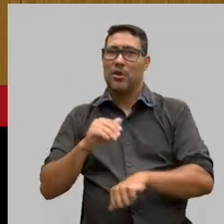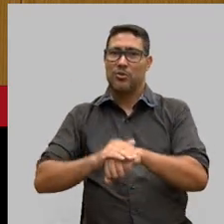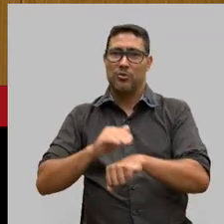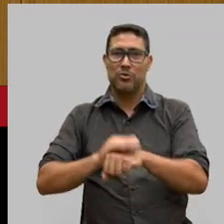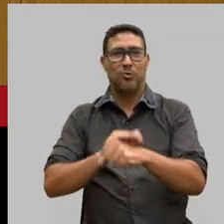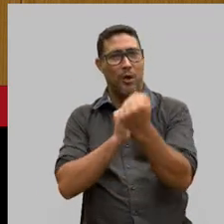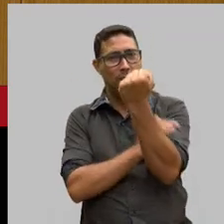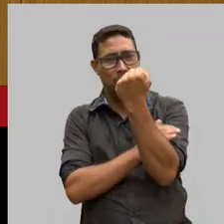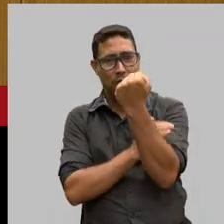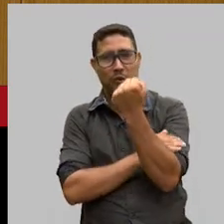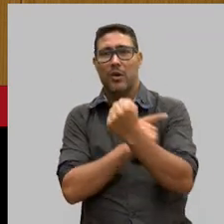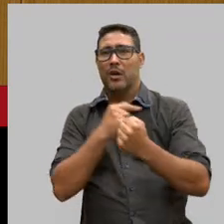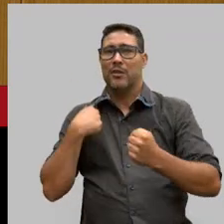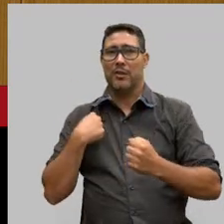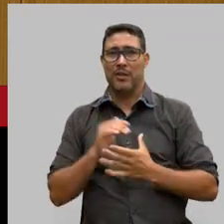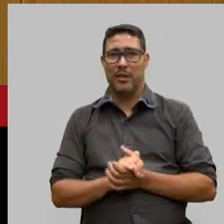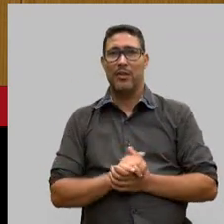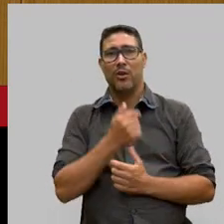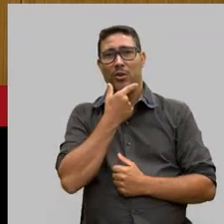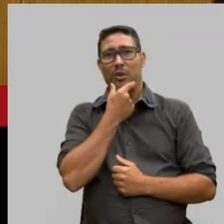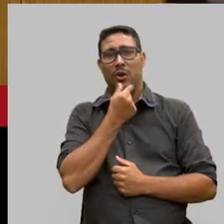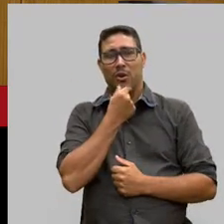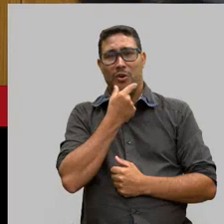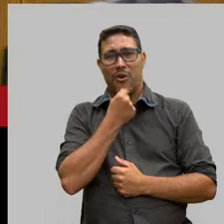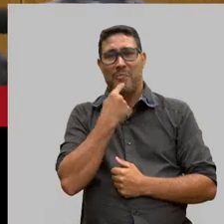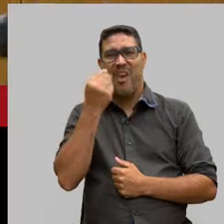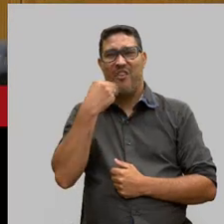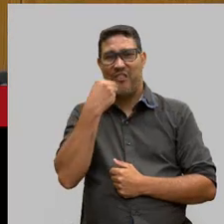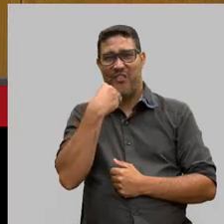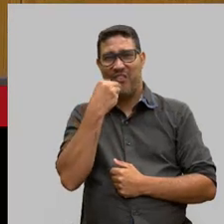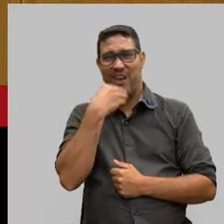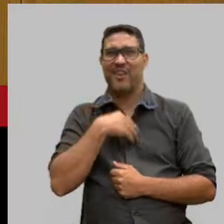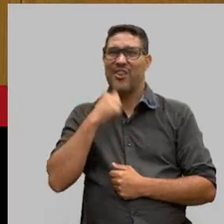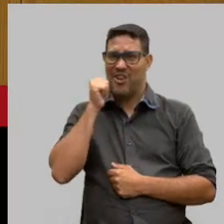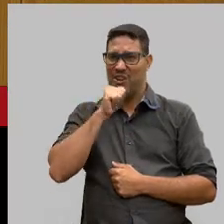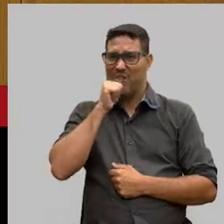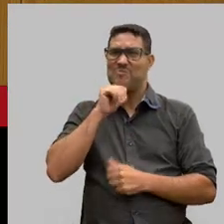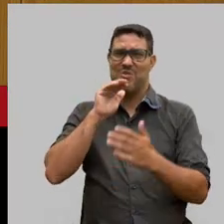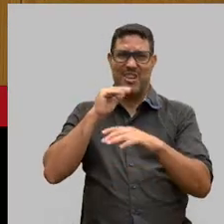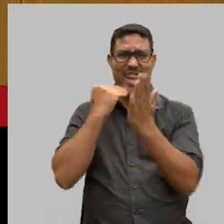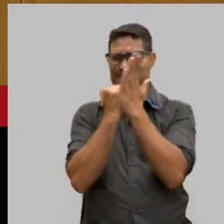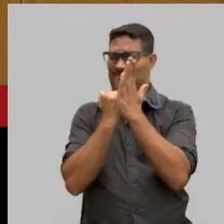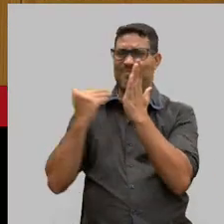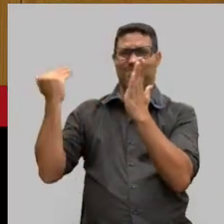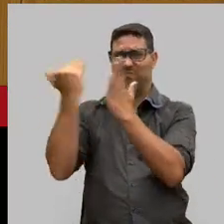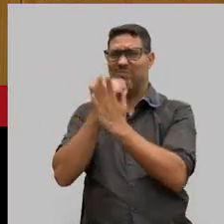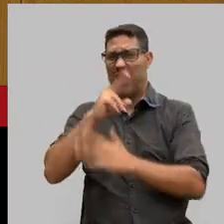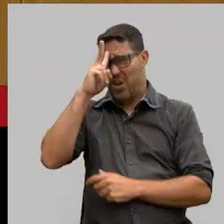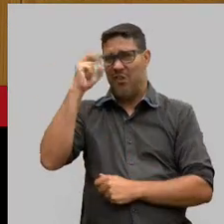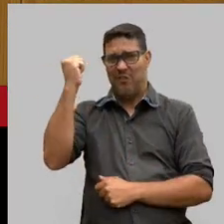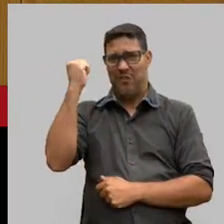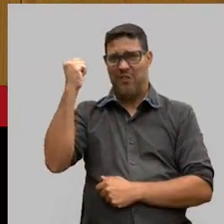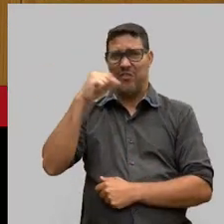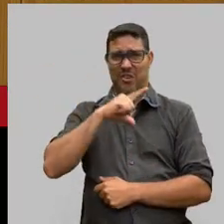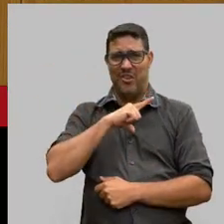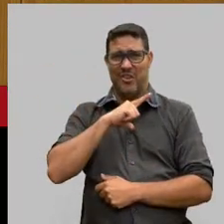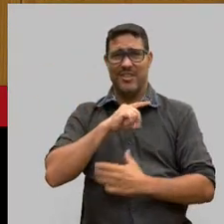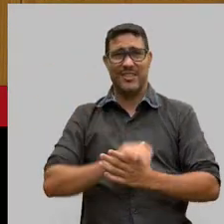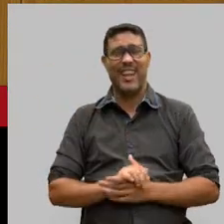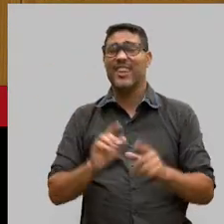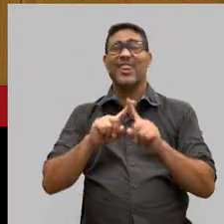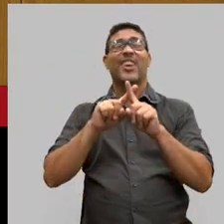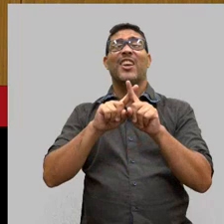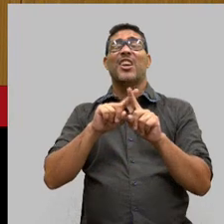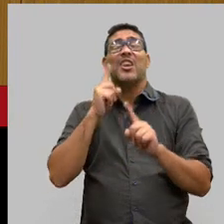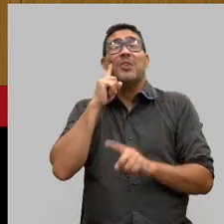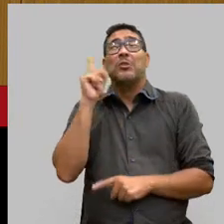garra eu assim homem é bicho fraco viu gente mulher que que é os bichos mais fortes que tem no mundo homem é tudo fraco eu eu não sei se eu aguentava S metade